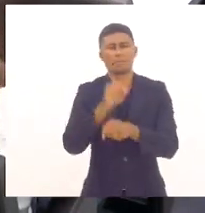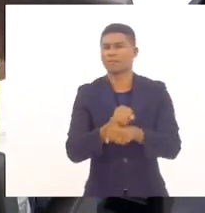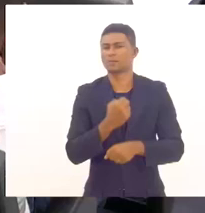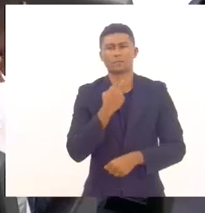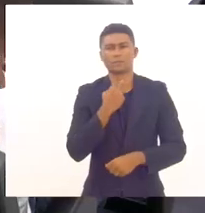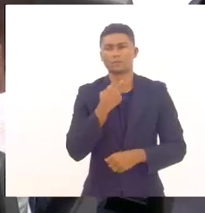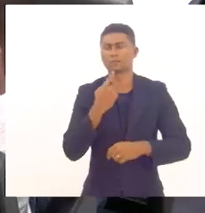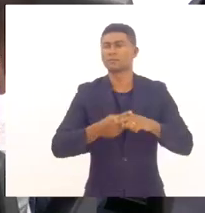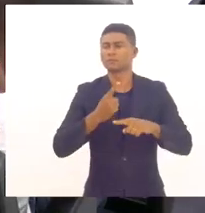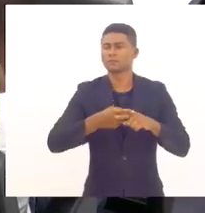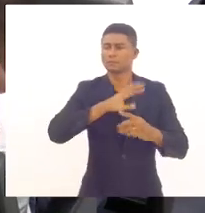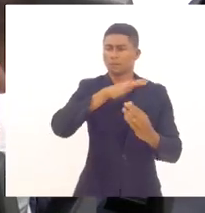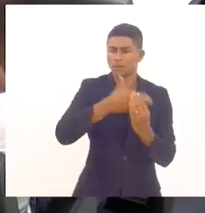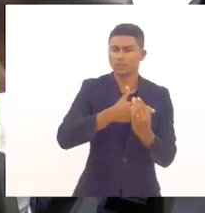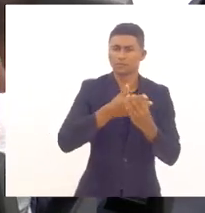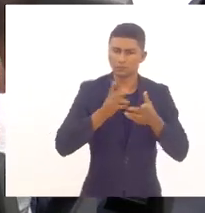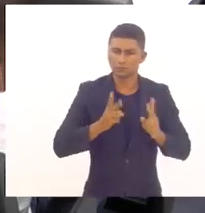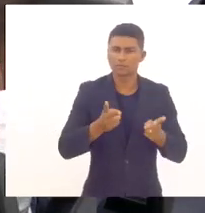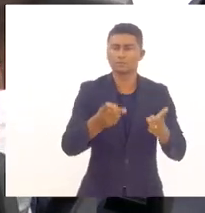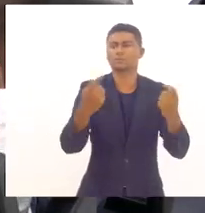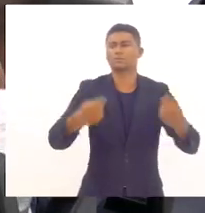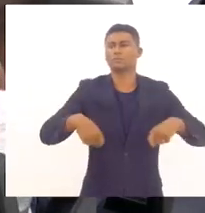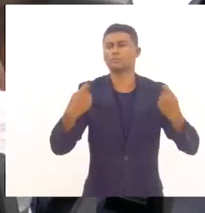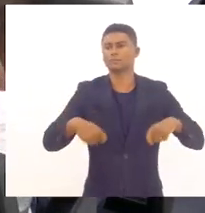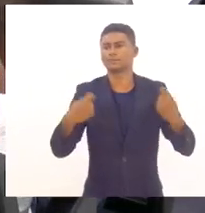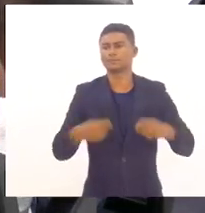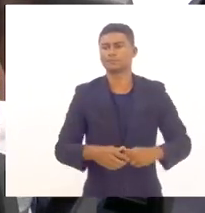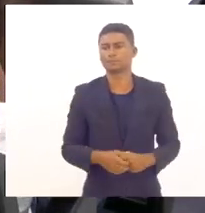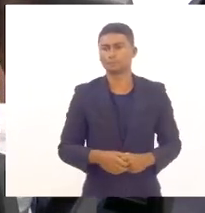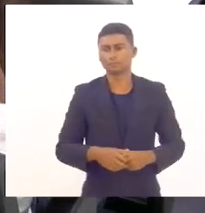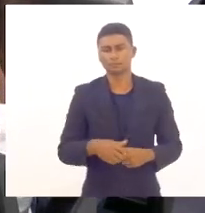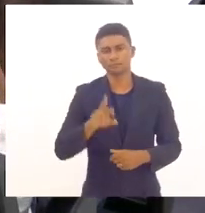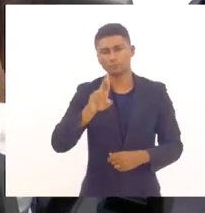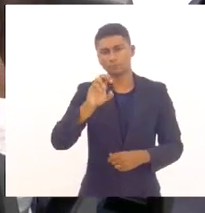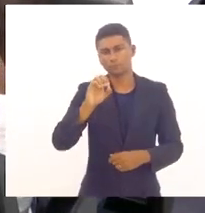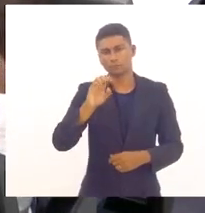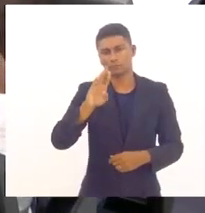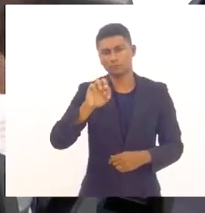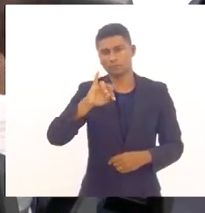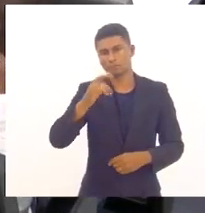esse processo tem que continuar e tem que acontecer. Eu ouvi aqui o Robertinho